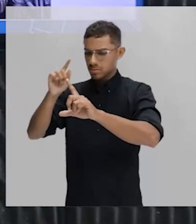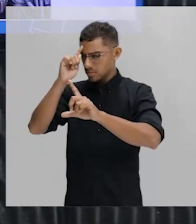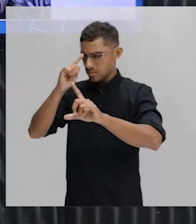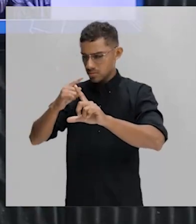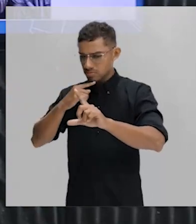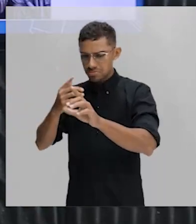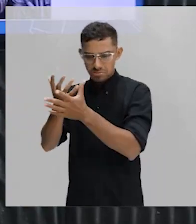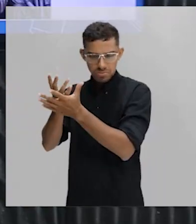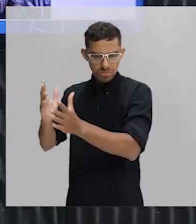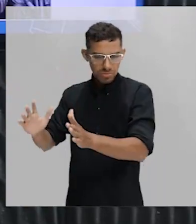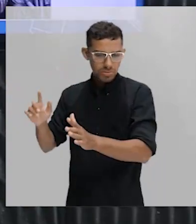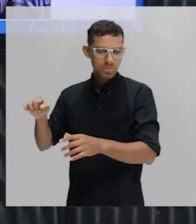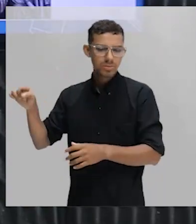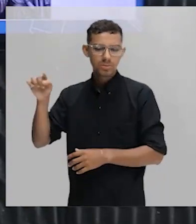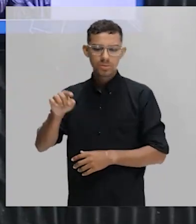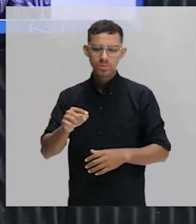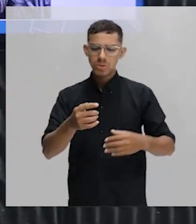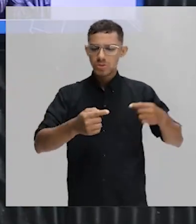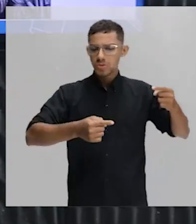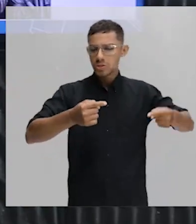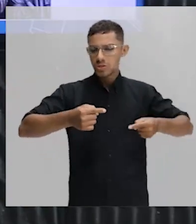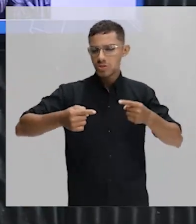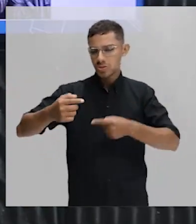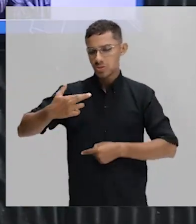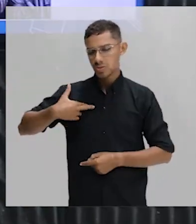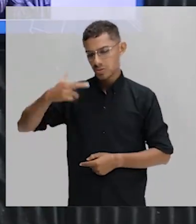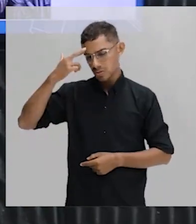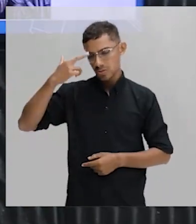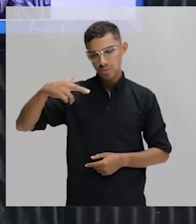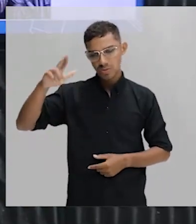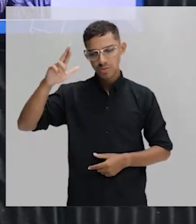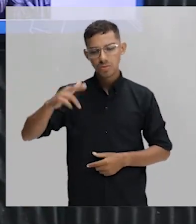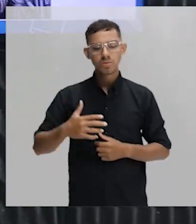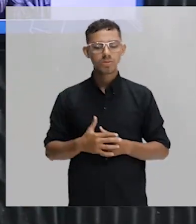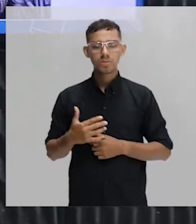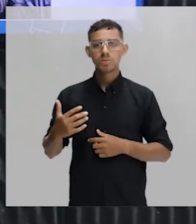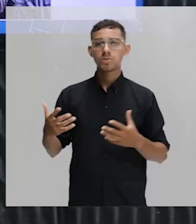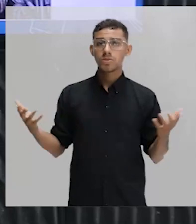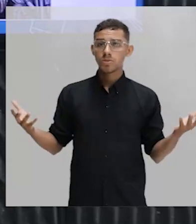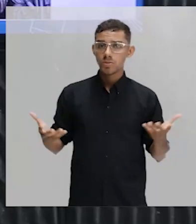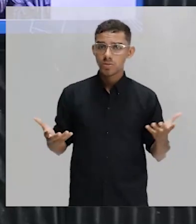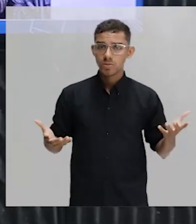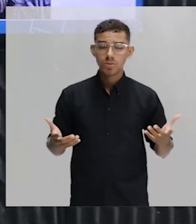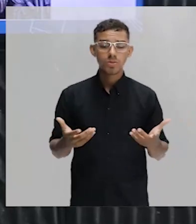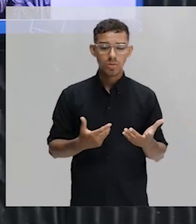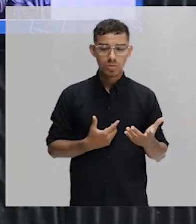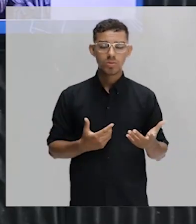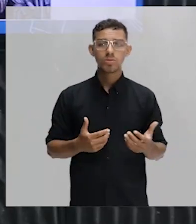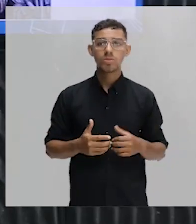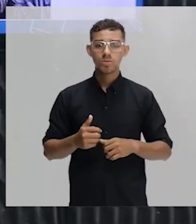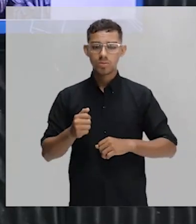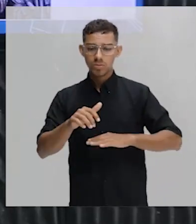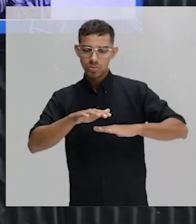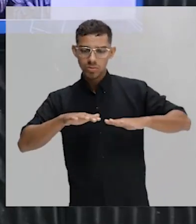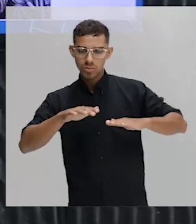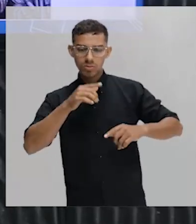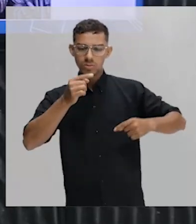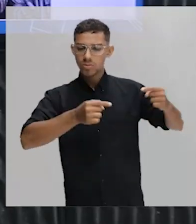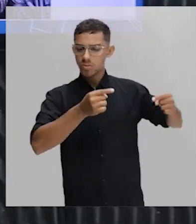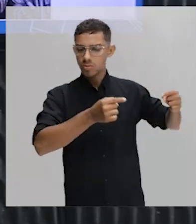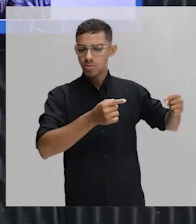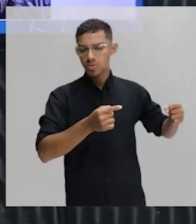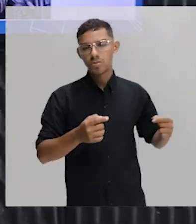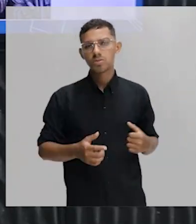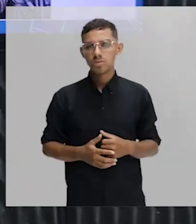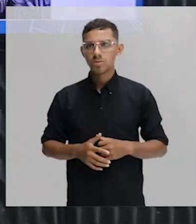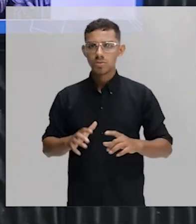Oriente Médio, em função de conflitos religiosos, não estou falando da arte bizantina, estou falando do atual, ainda tem alguns viés políticos que